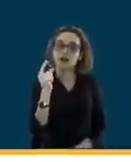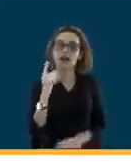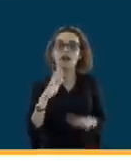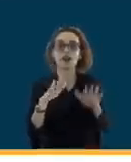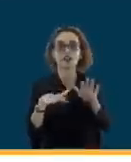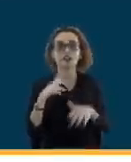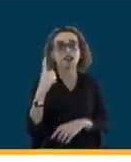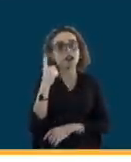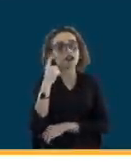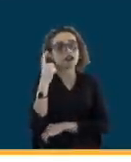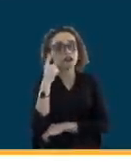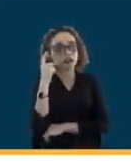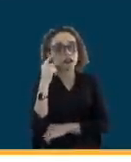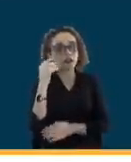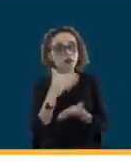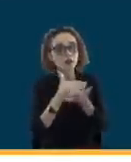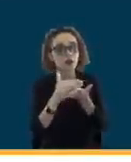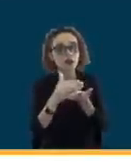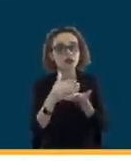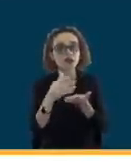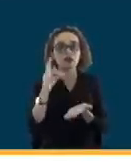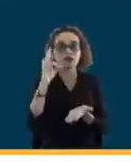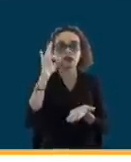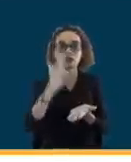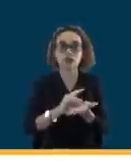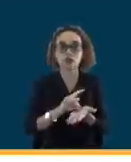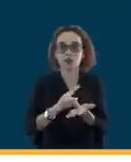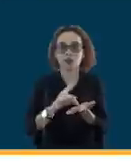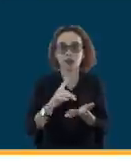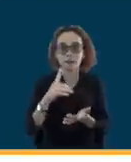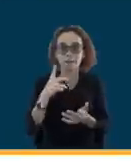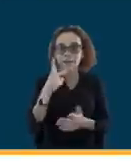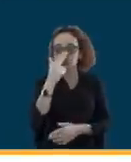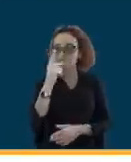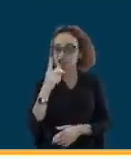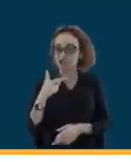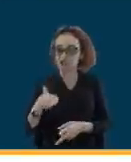realidade, muitas vezes a gente não percebe